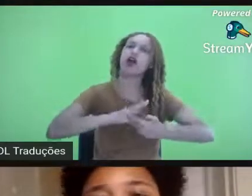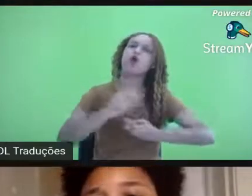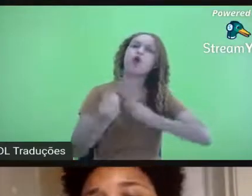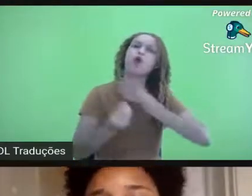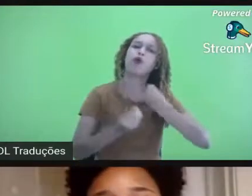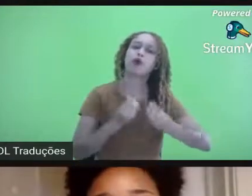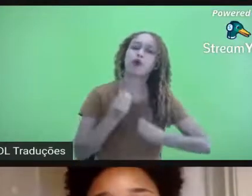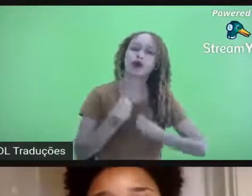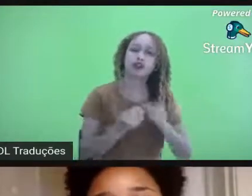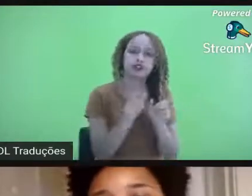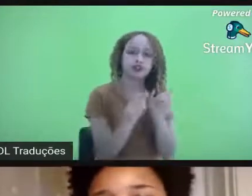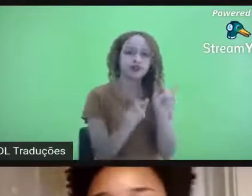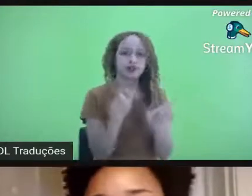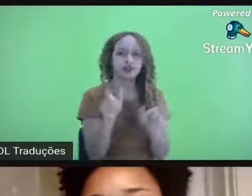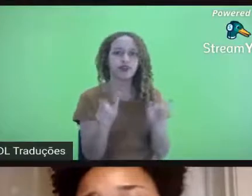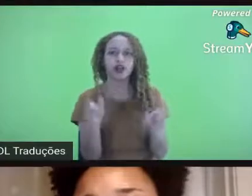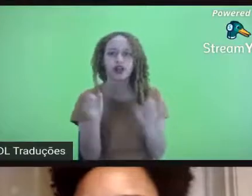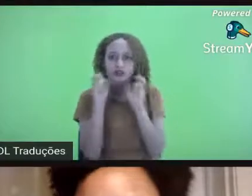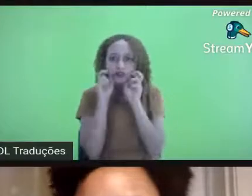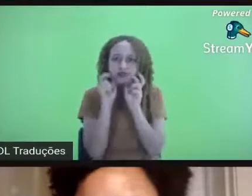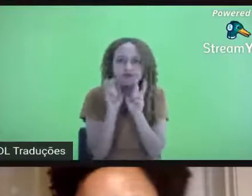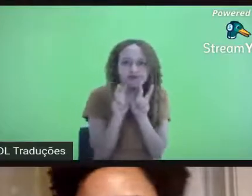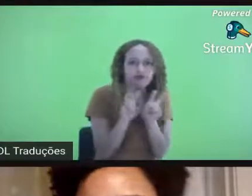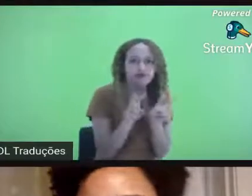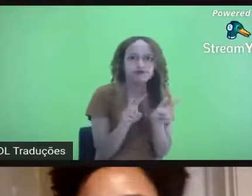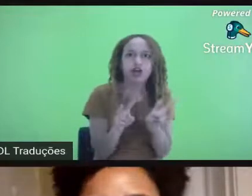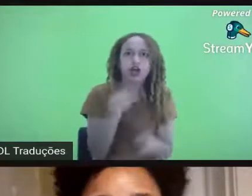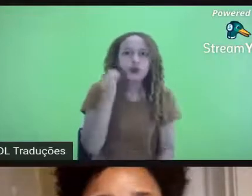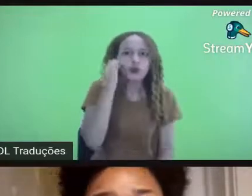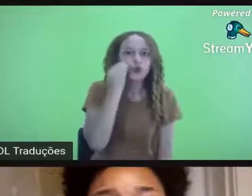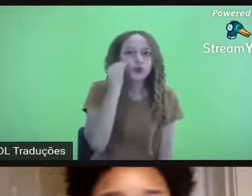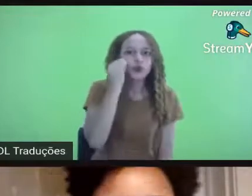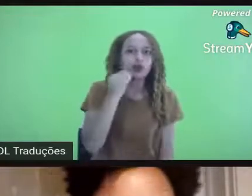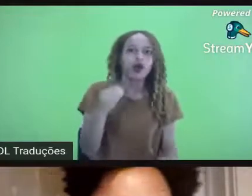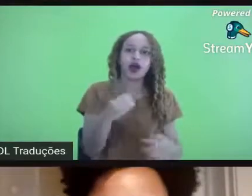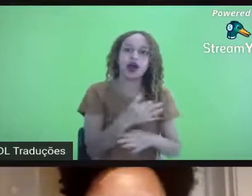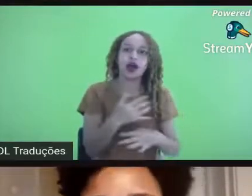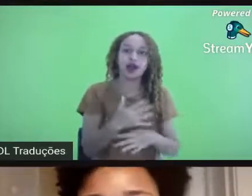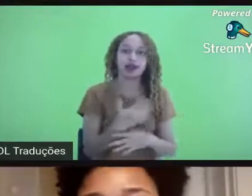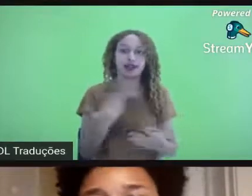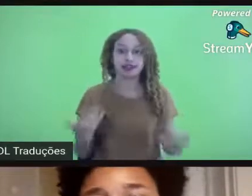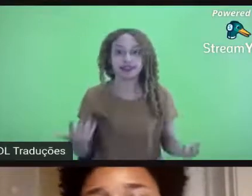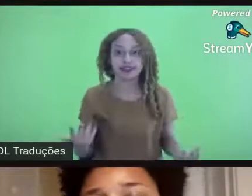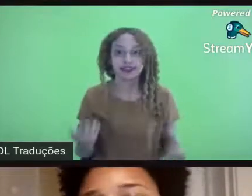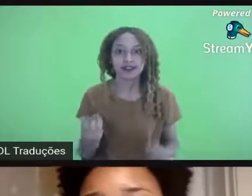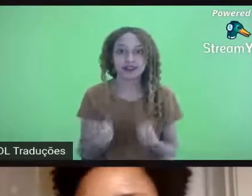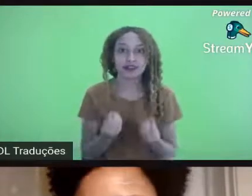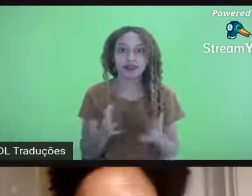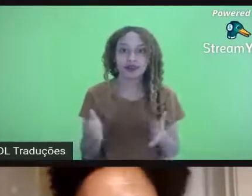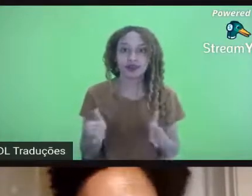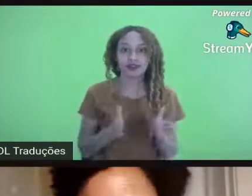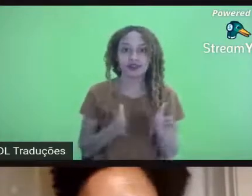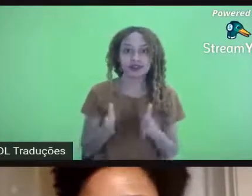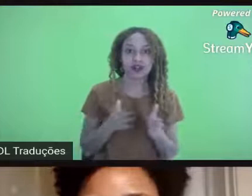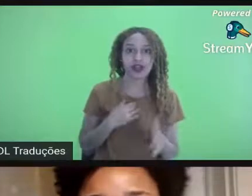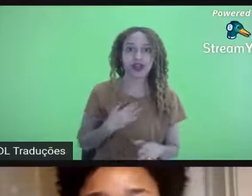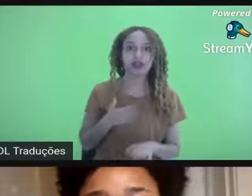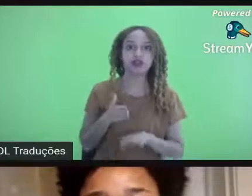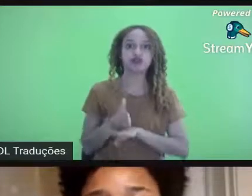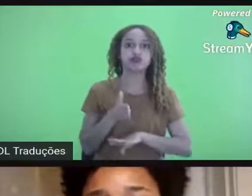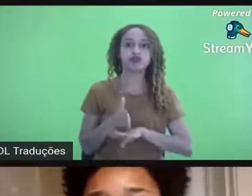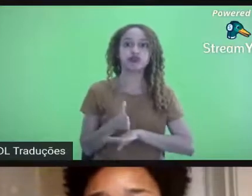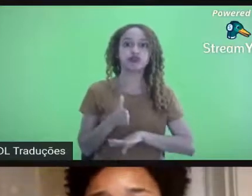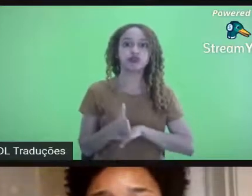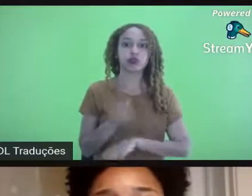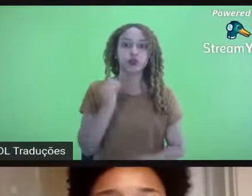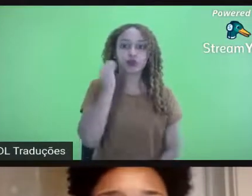pessoas muitas vezes vão experienciar essa cidade, como se esses corpos vão ter acesso a essa cidade. Então,